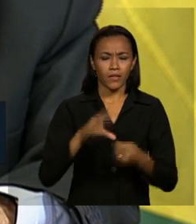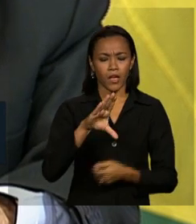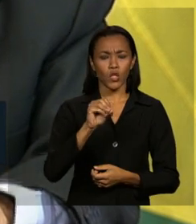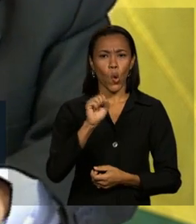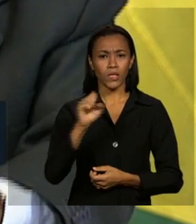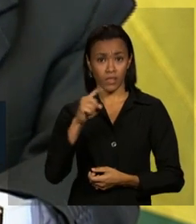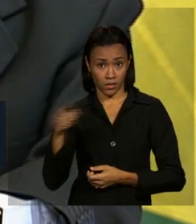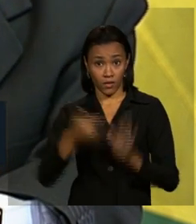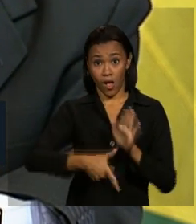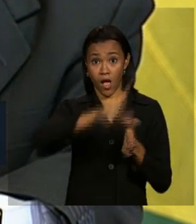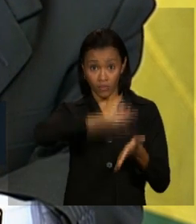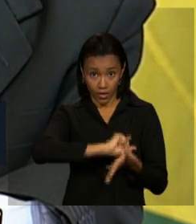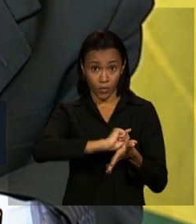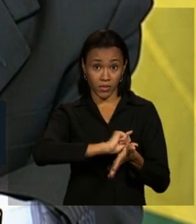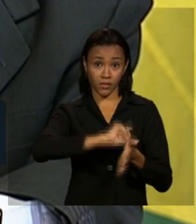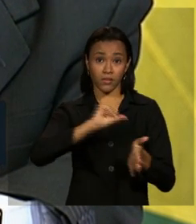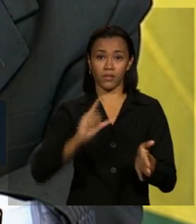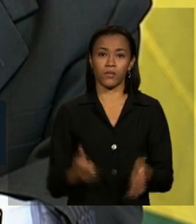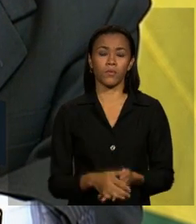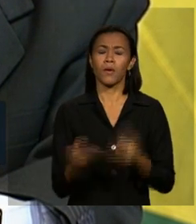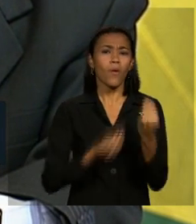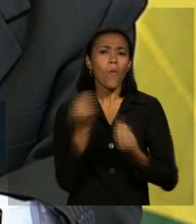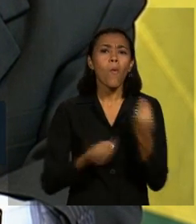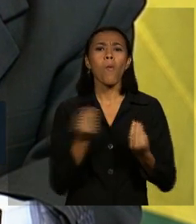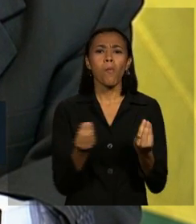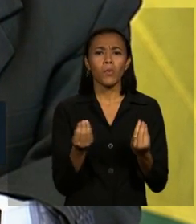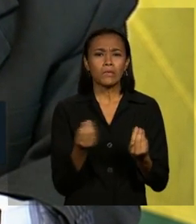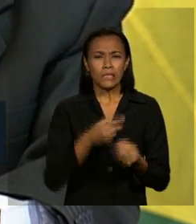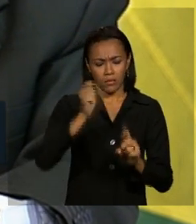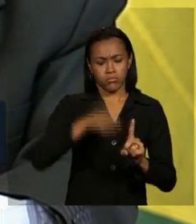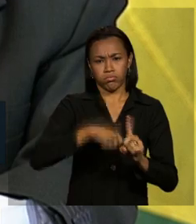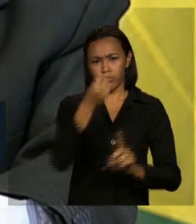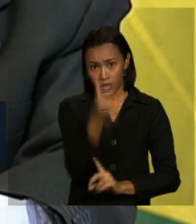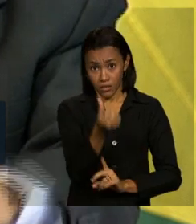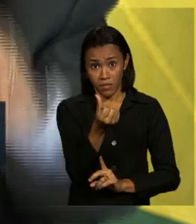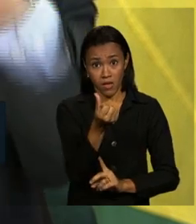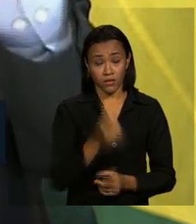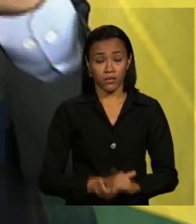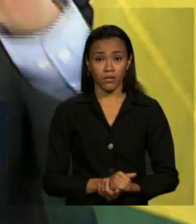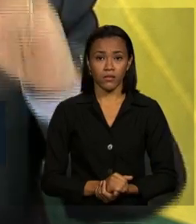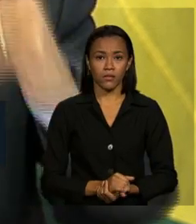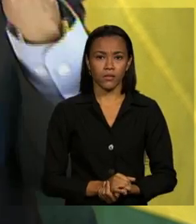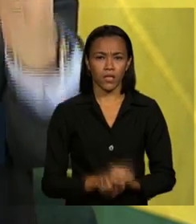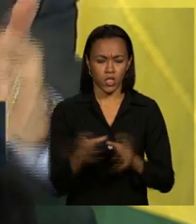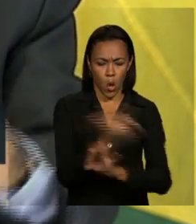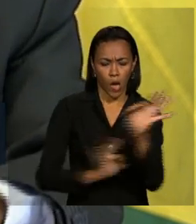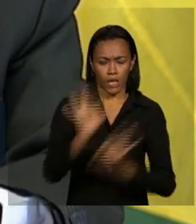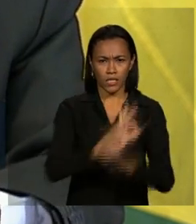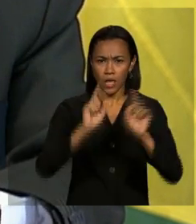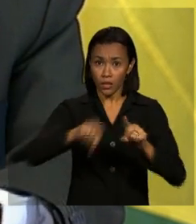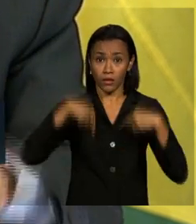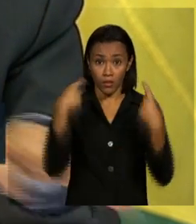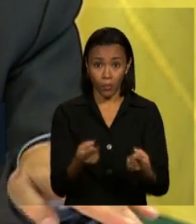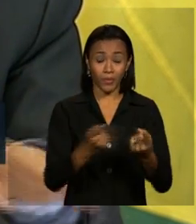anteriores quando o concessionário tinha um período né de seis meses onde fazia os serviços iniciais se organizava e começava a